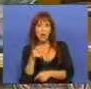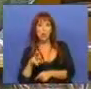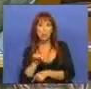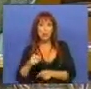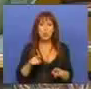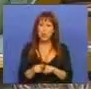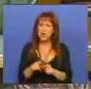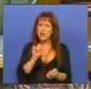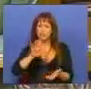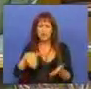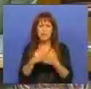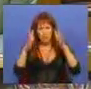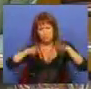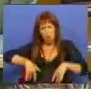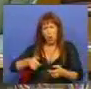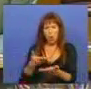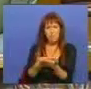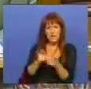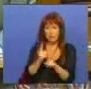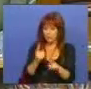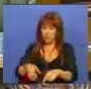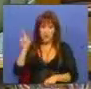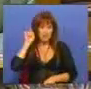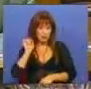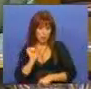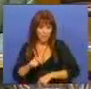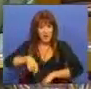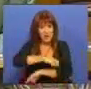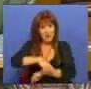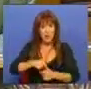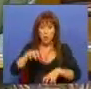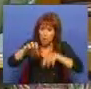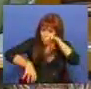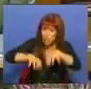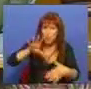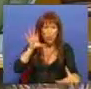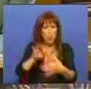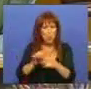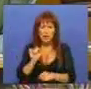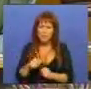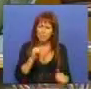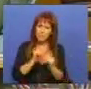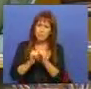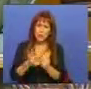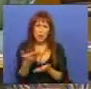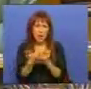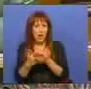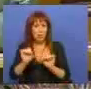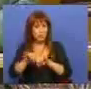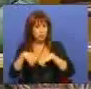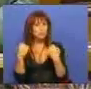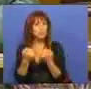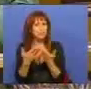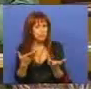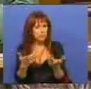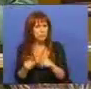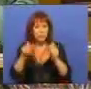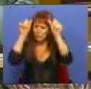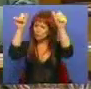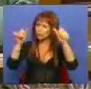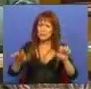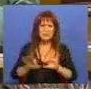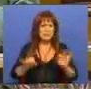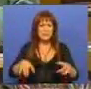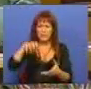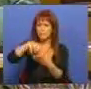se abate sobre este mercado, que pelo seu valor arquitetónico e urbanístico e pelo seu papel económico e social está classificado